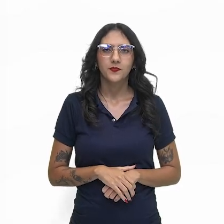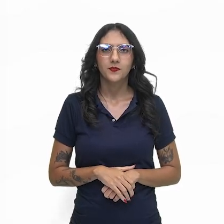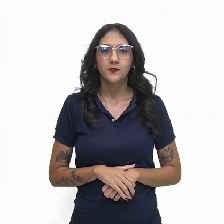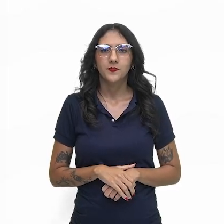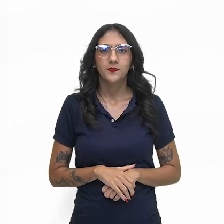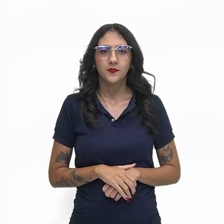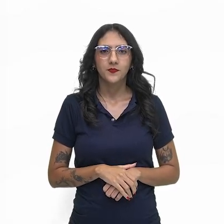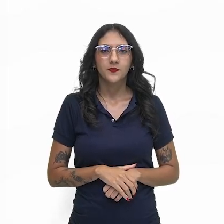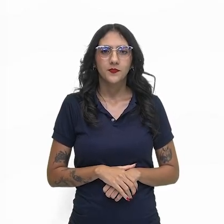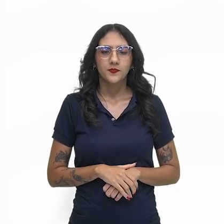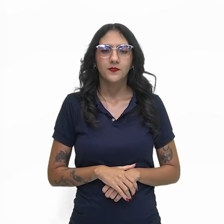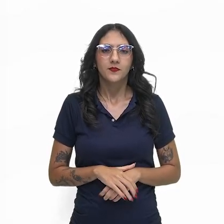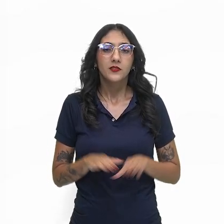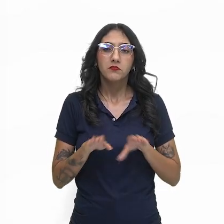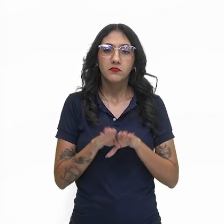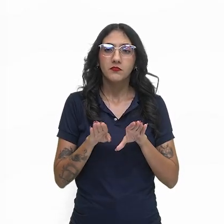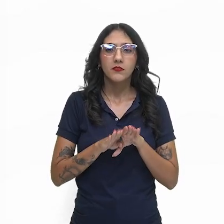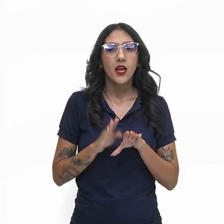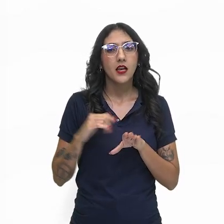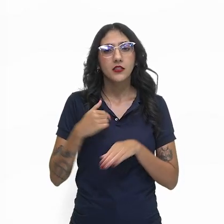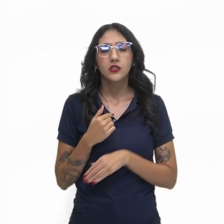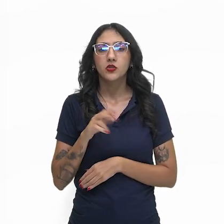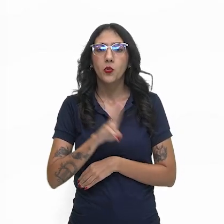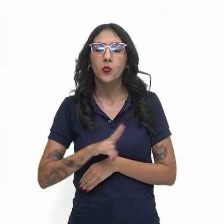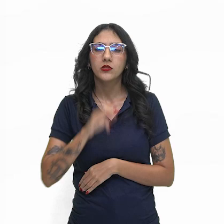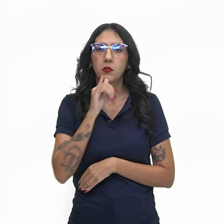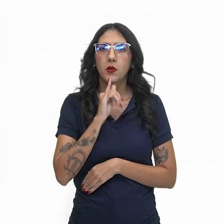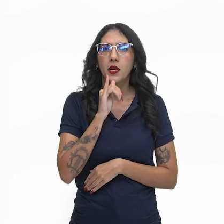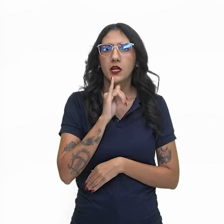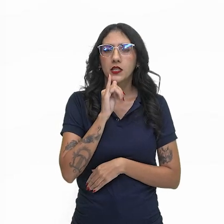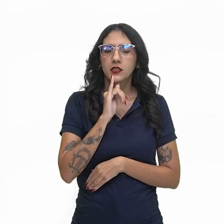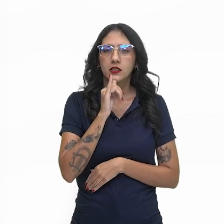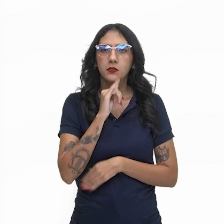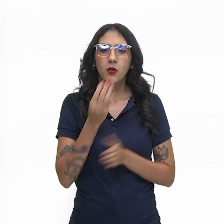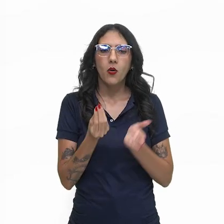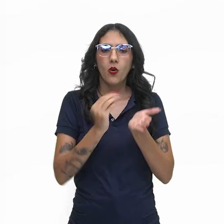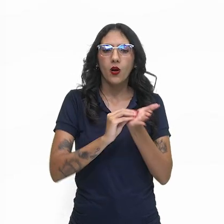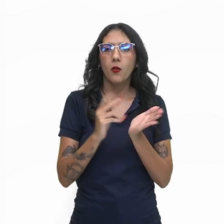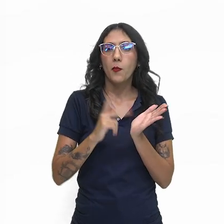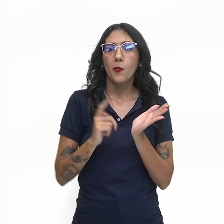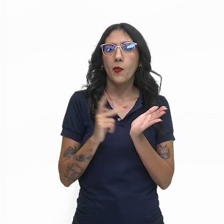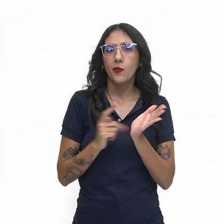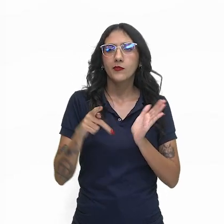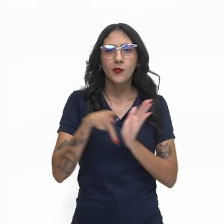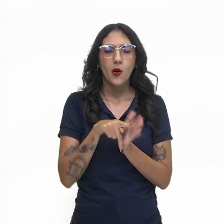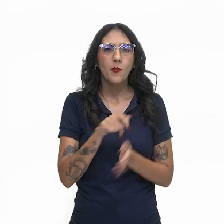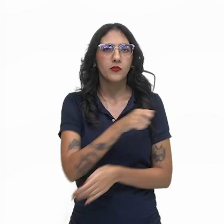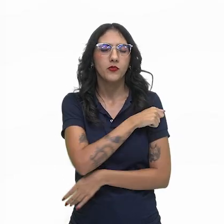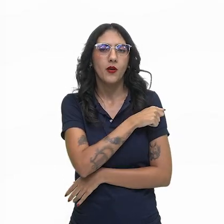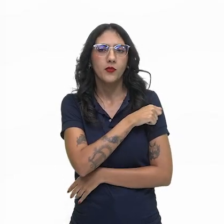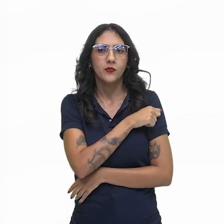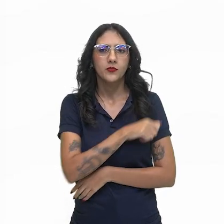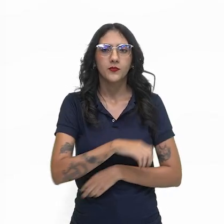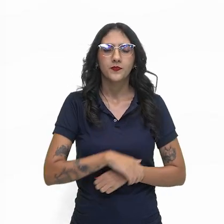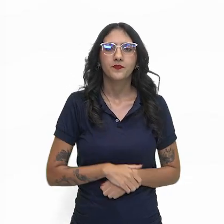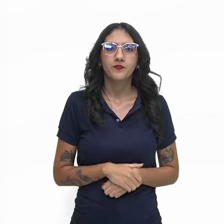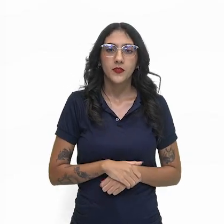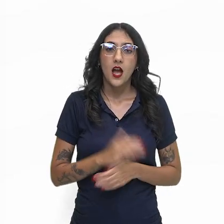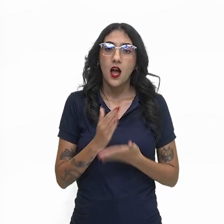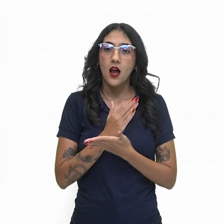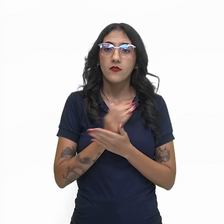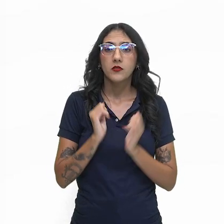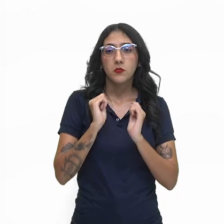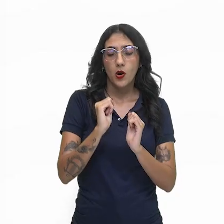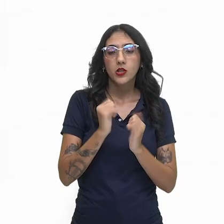gente utiliza aí para colocar a média do estudante. E muitas das vezes eu posso acrescentar